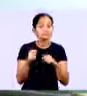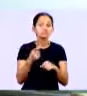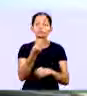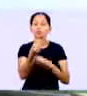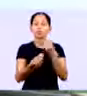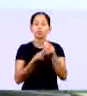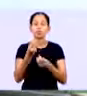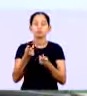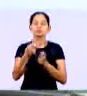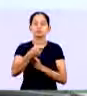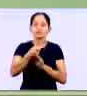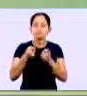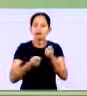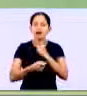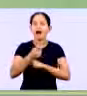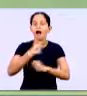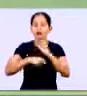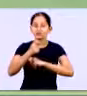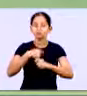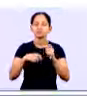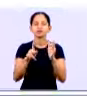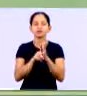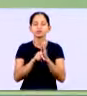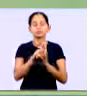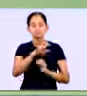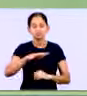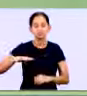deve ser administrada essa situação para que você